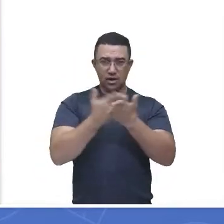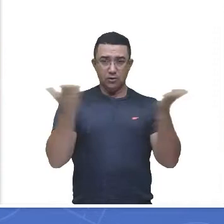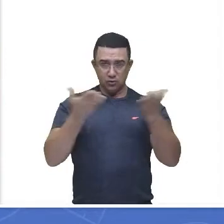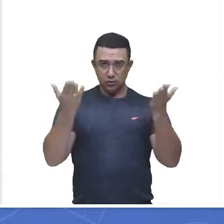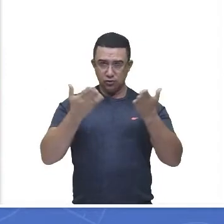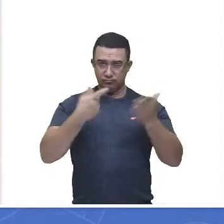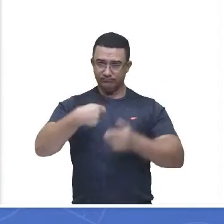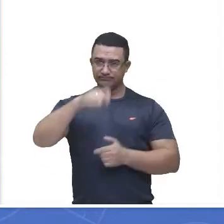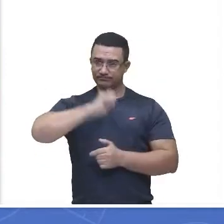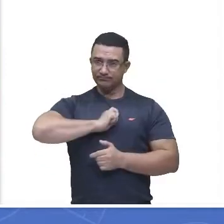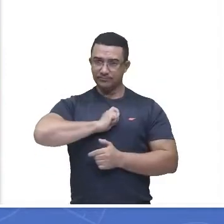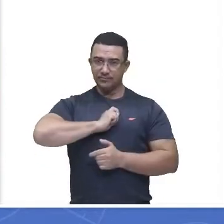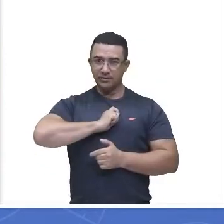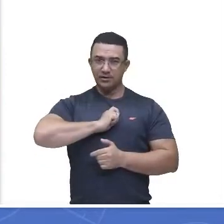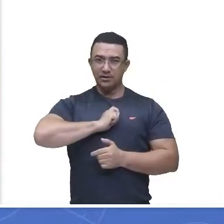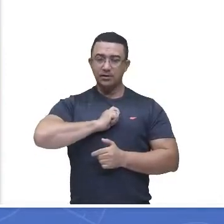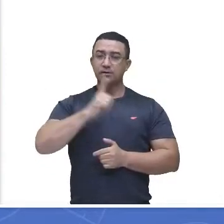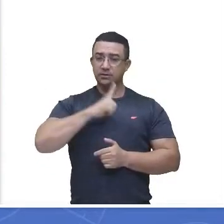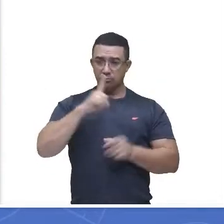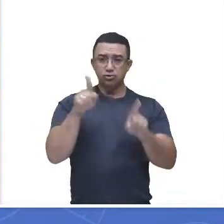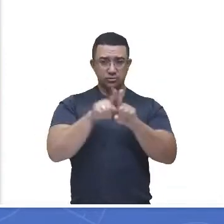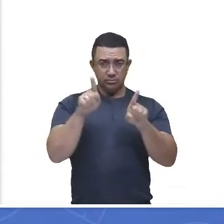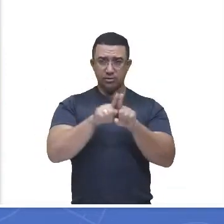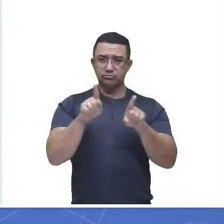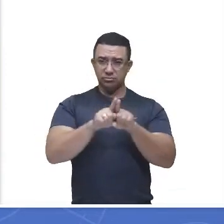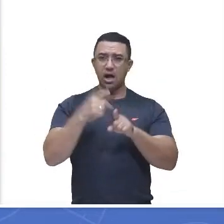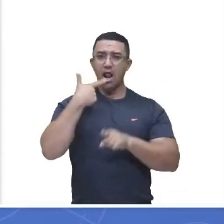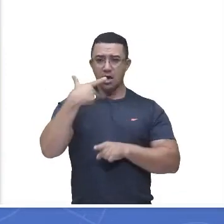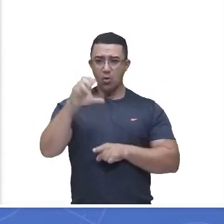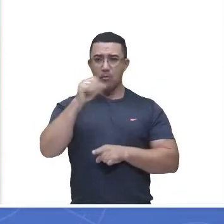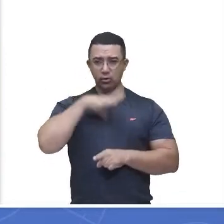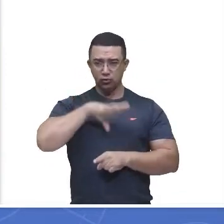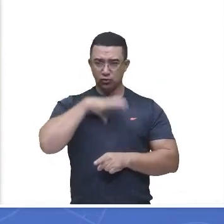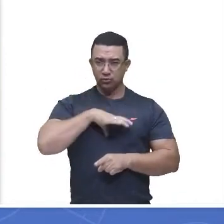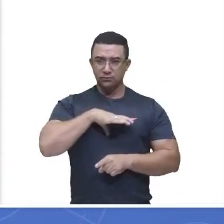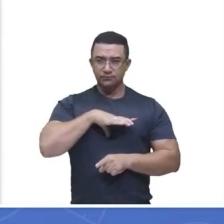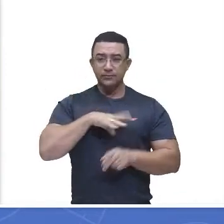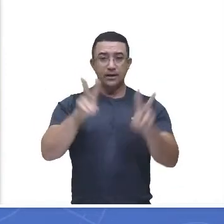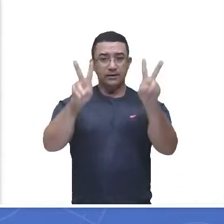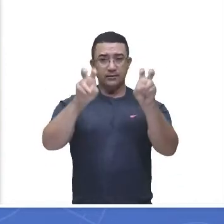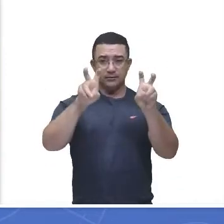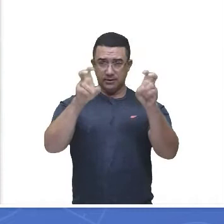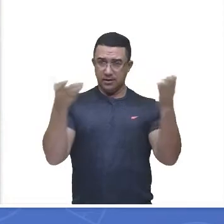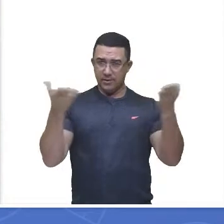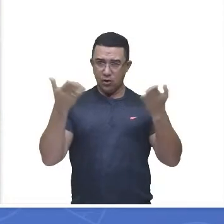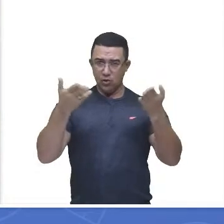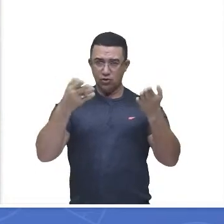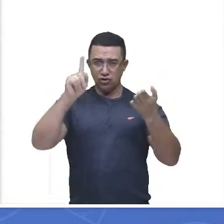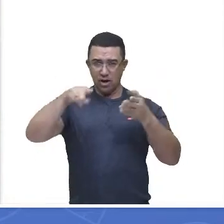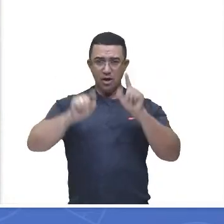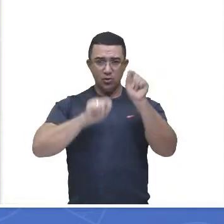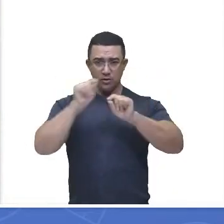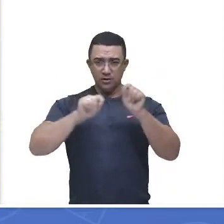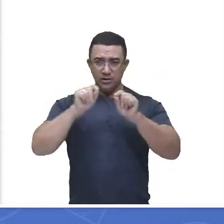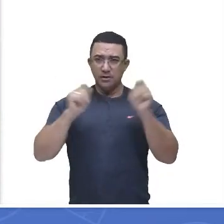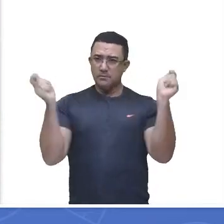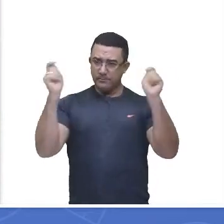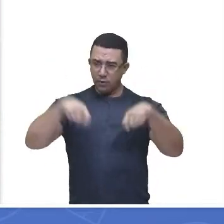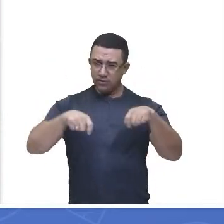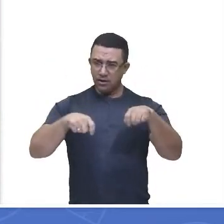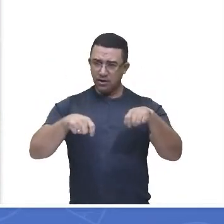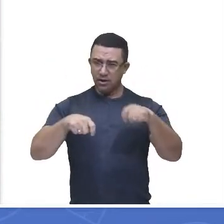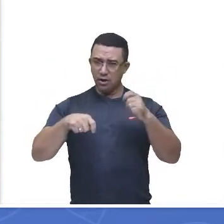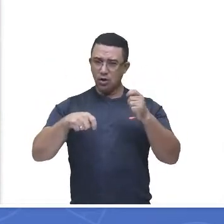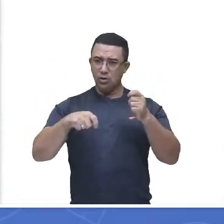espanhola, nós temos em língua portuguesa, tá bom? E a temática que nós selecionamos para hoje, para poder a gente abordar